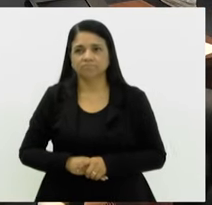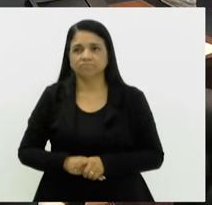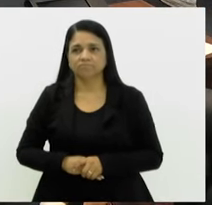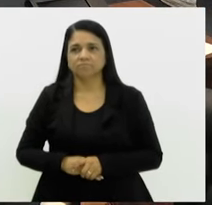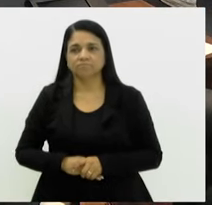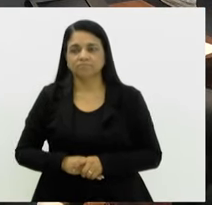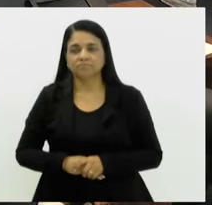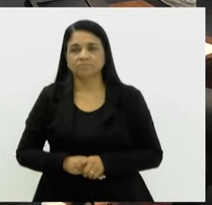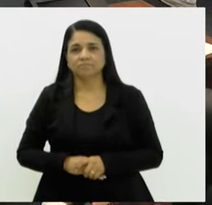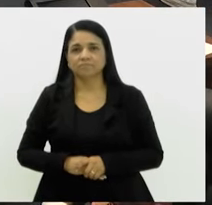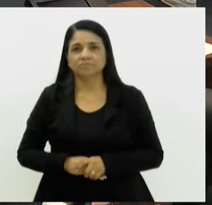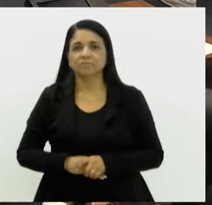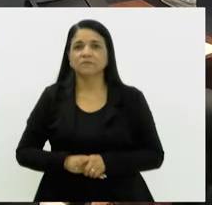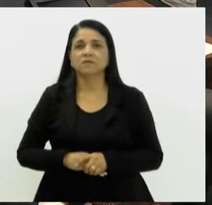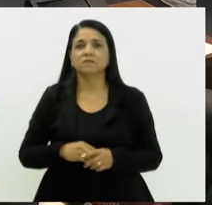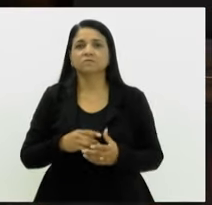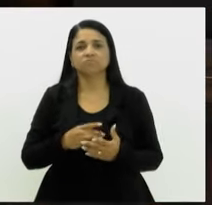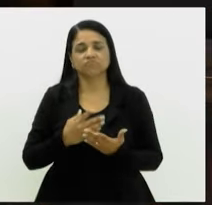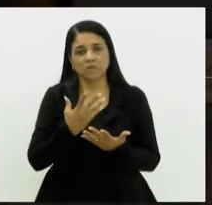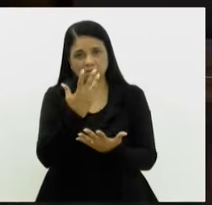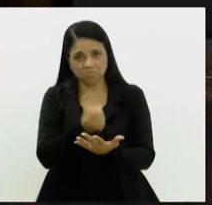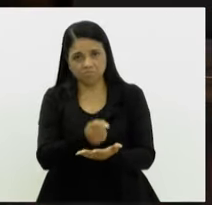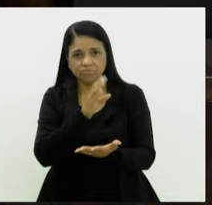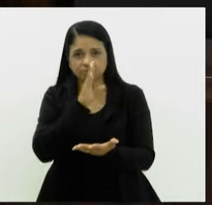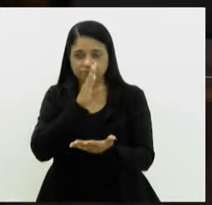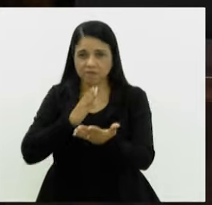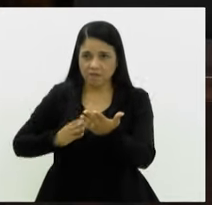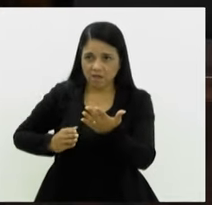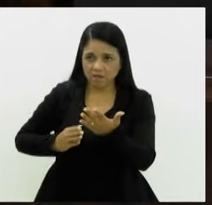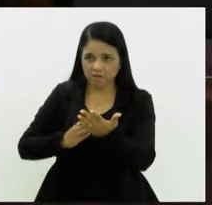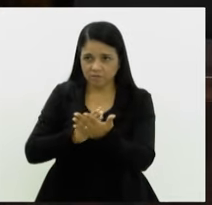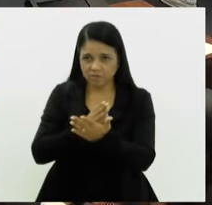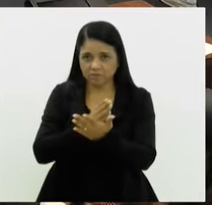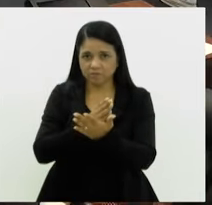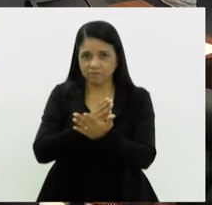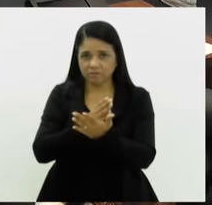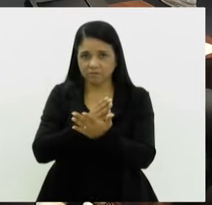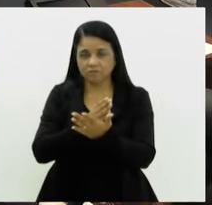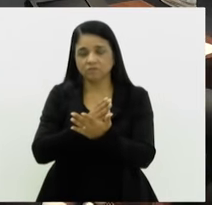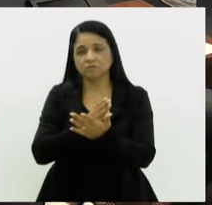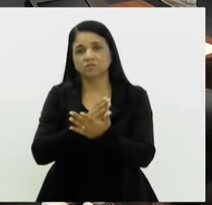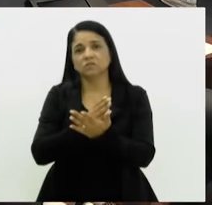Então tá, senhores que aprovam, permaneça como estão, rejeitado.